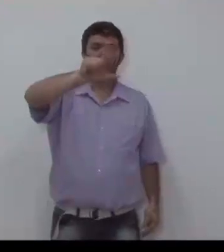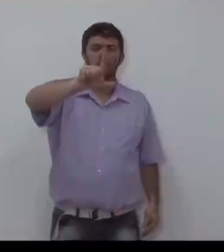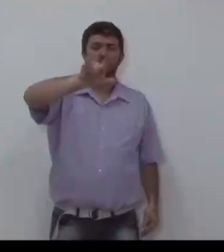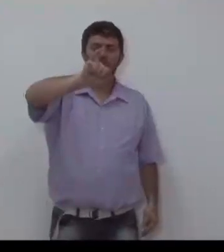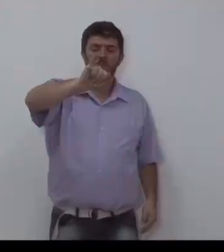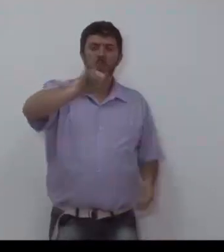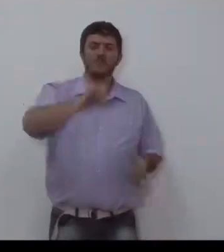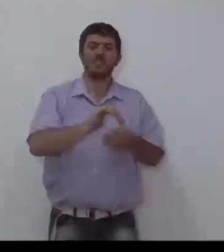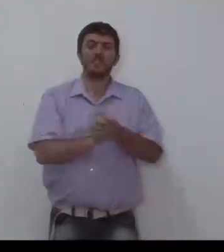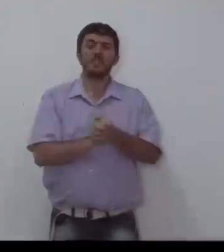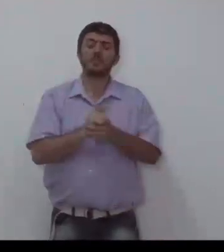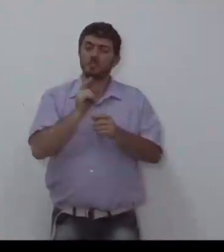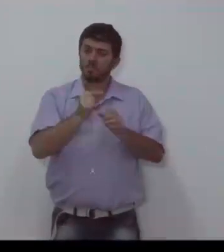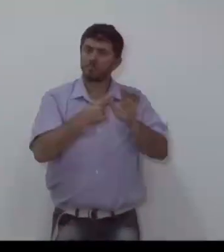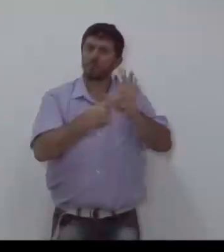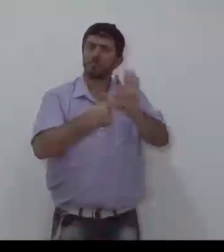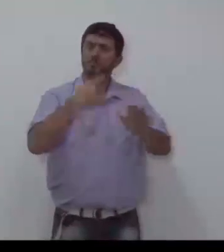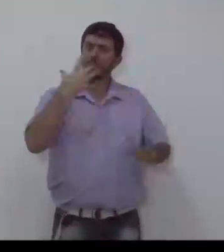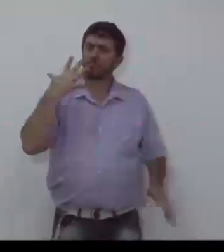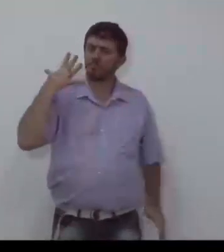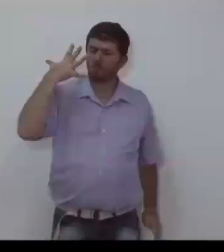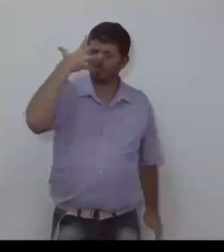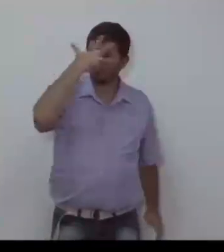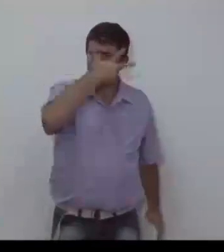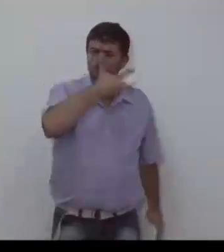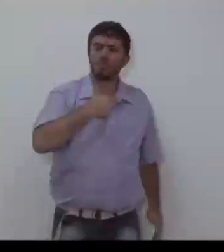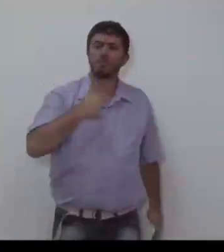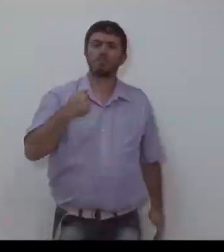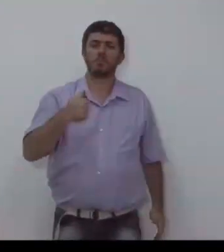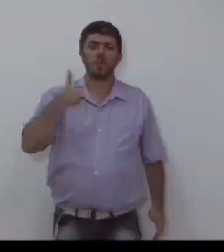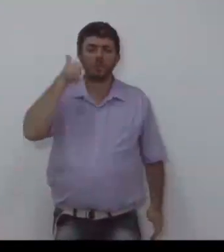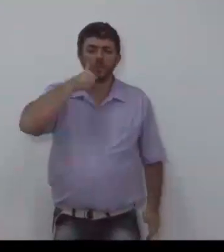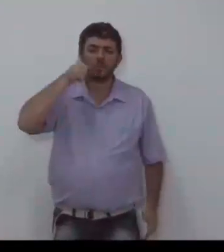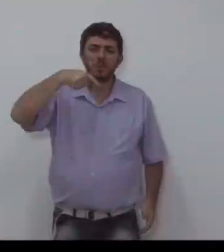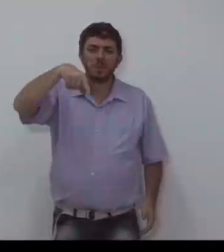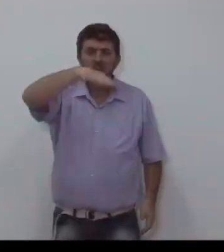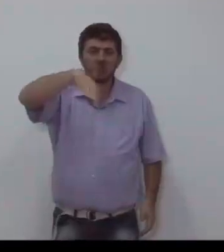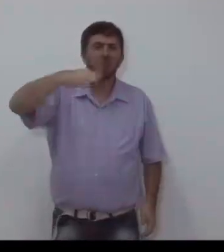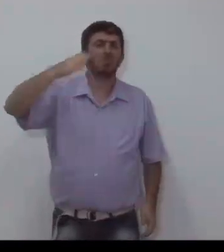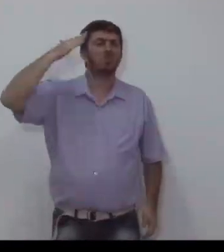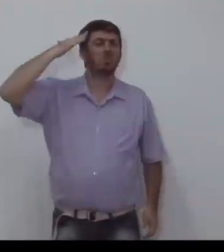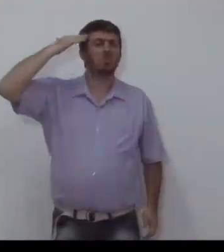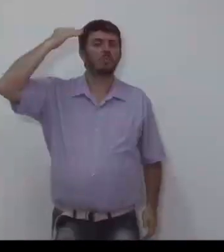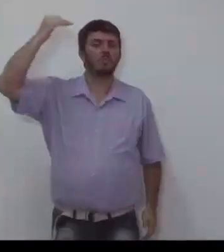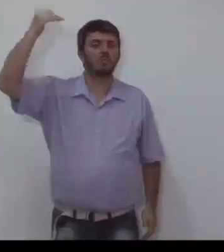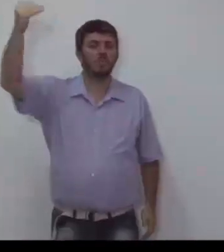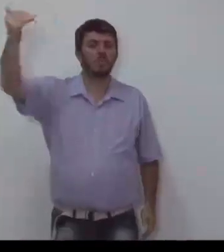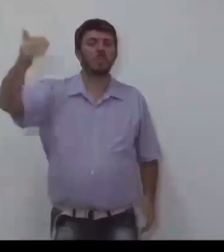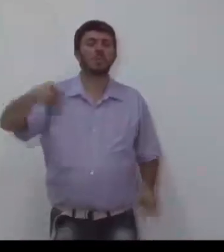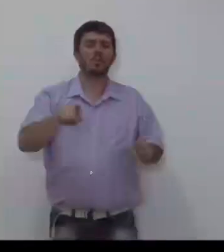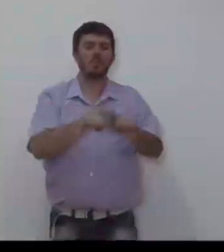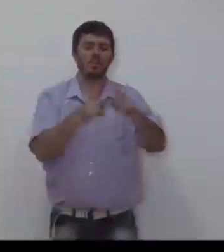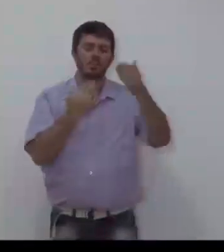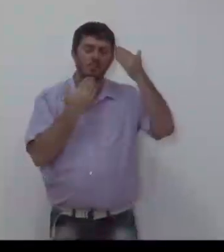fato muito bonito. As meninas todas muito talentosas, e agradecer desta vez